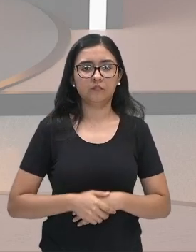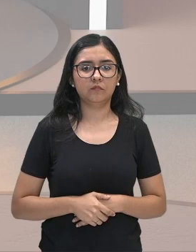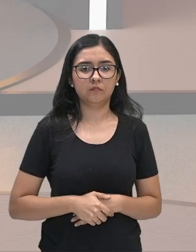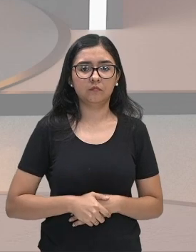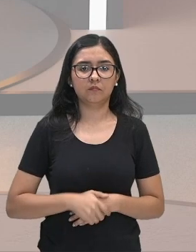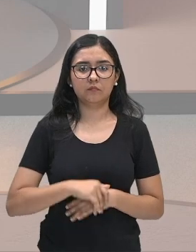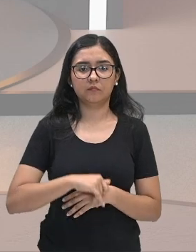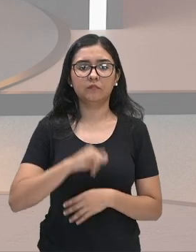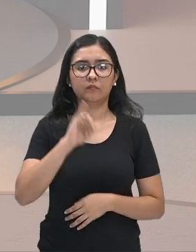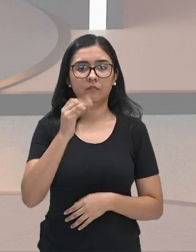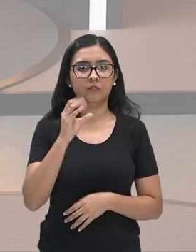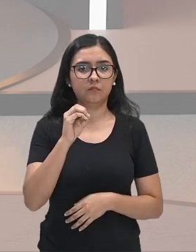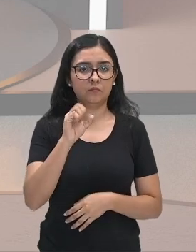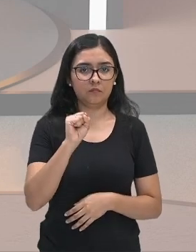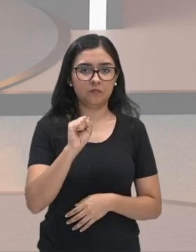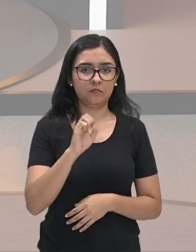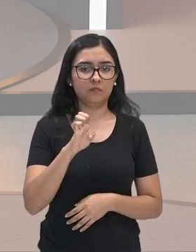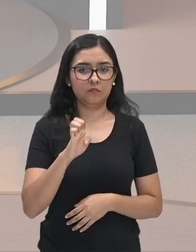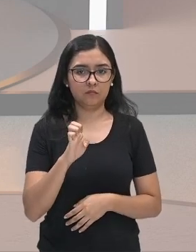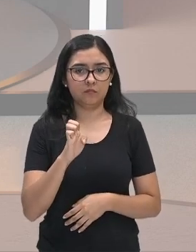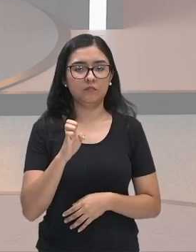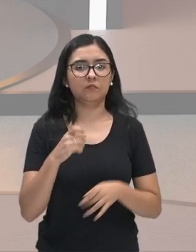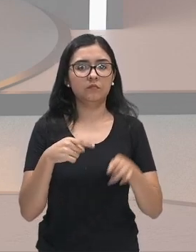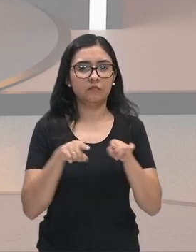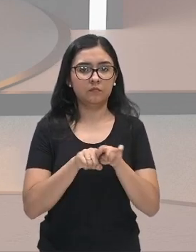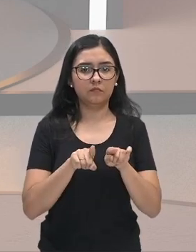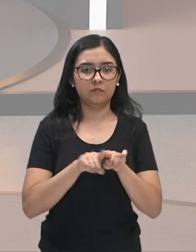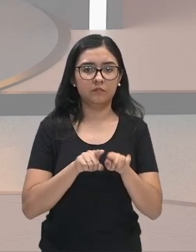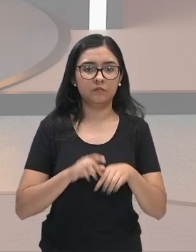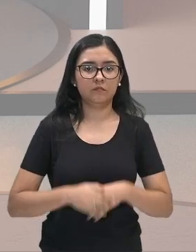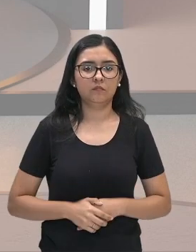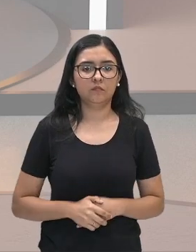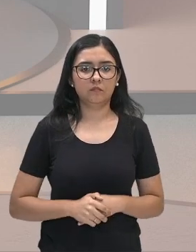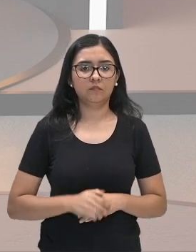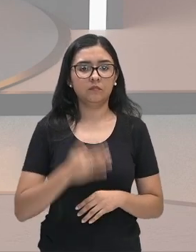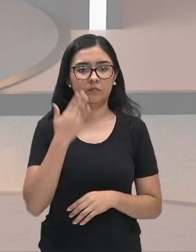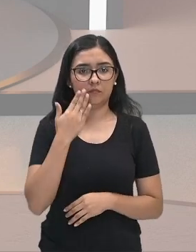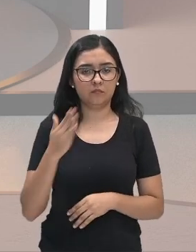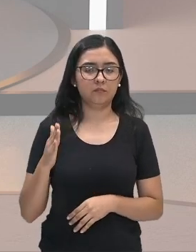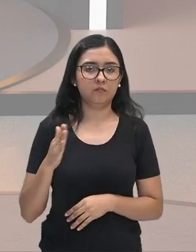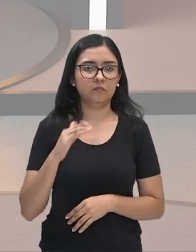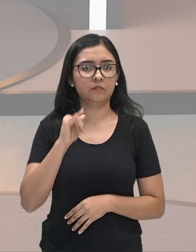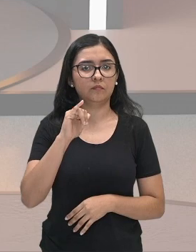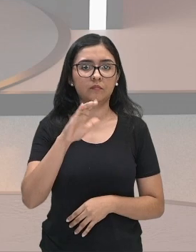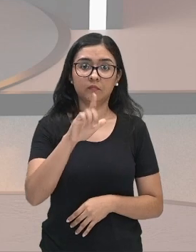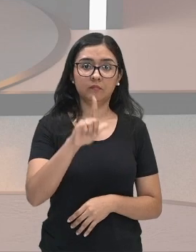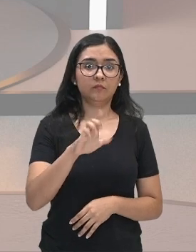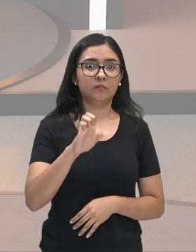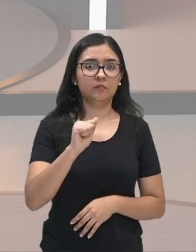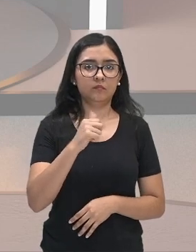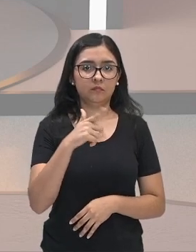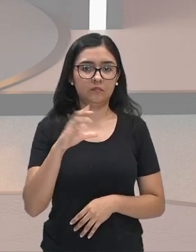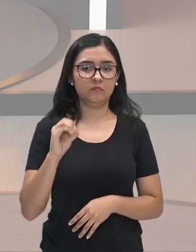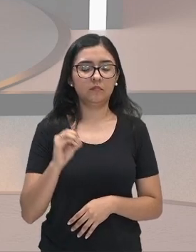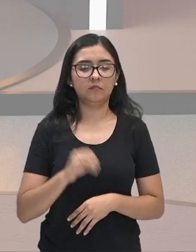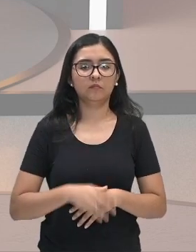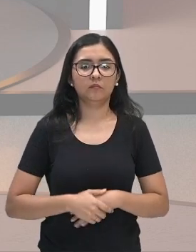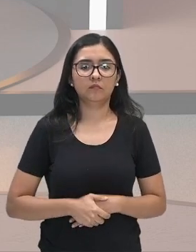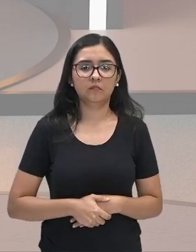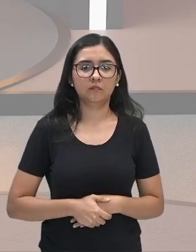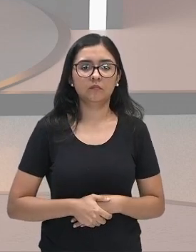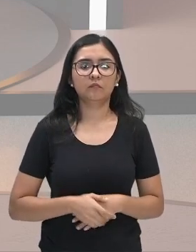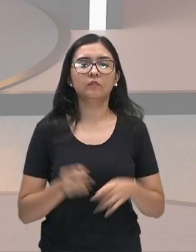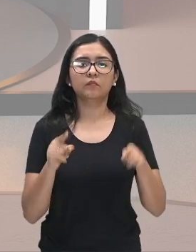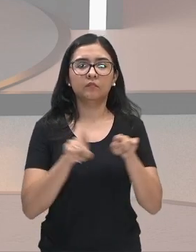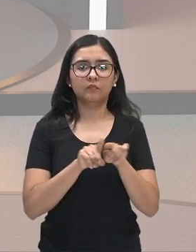José de Barros Lima, Leão Coroado, pode passar, aí o Leão Coroado é esse aí. Frei